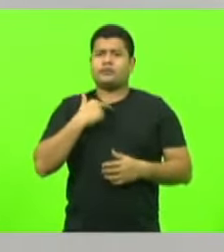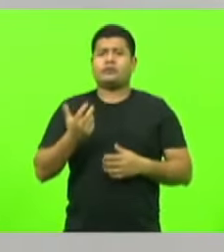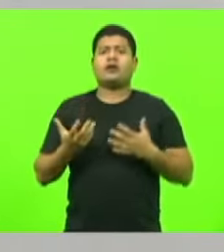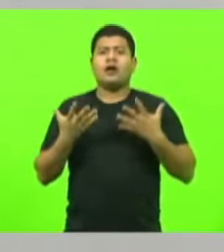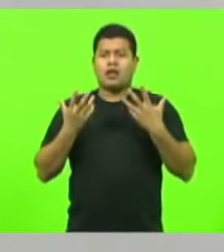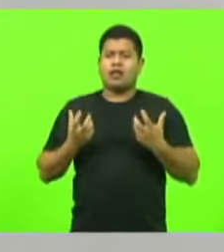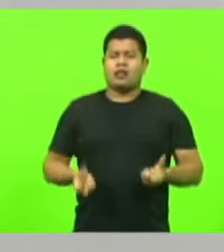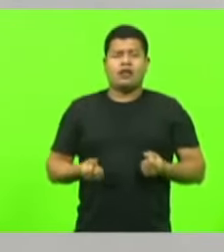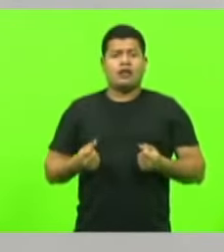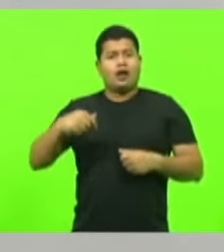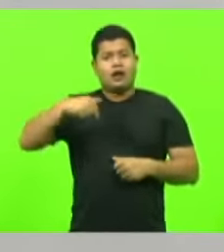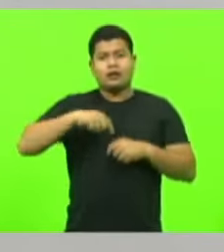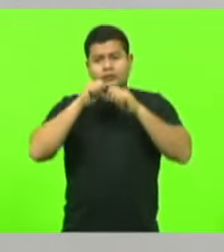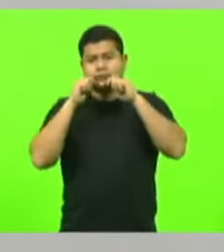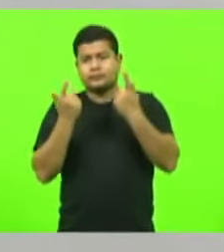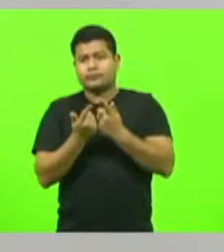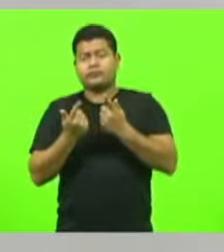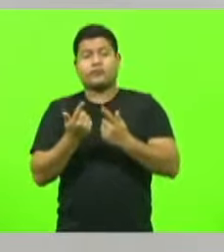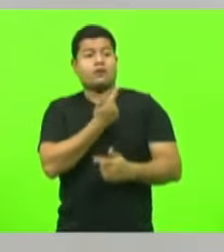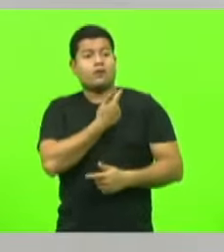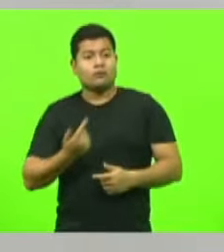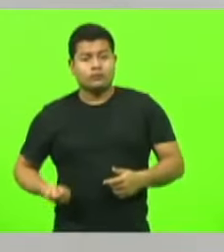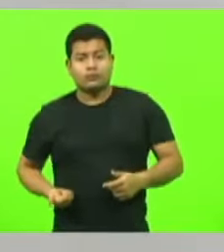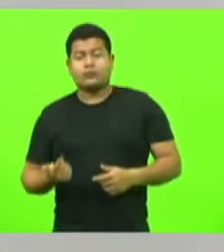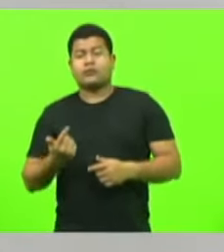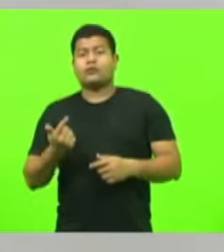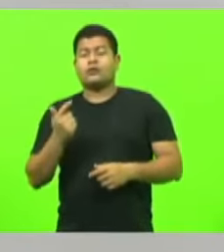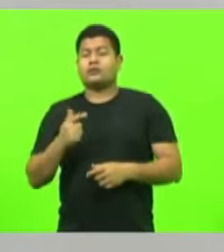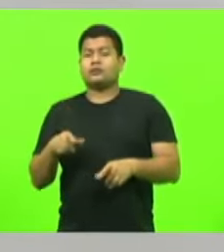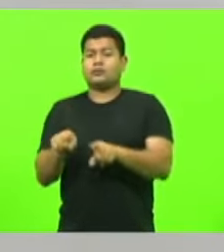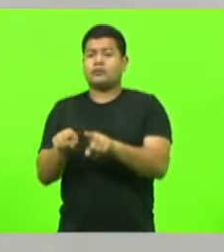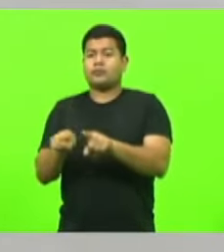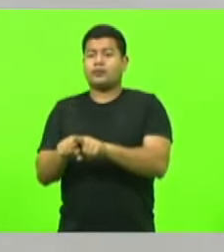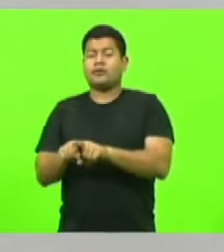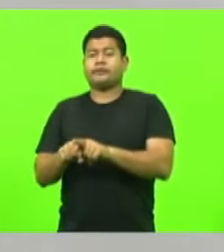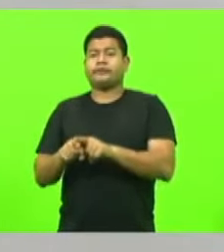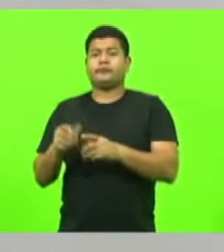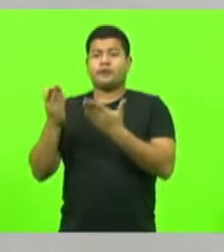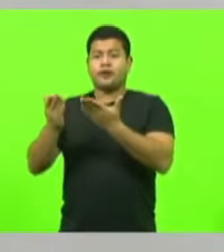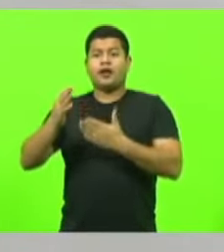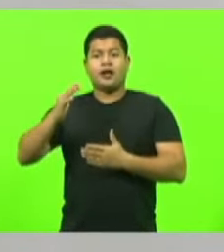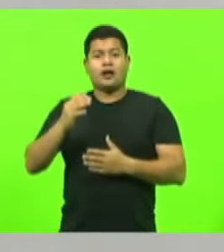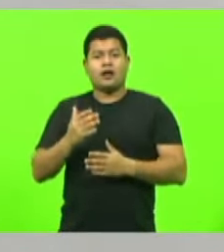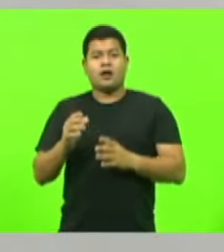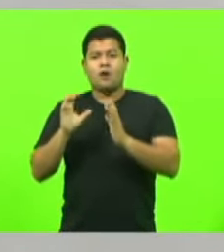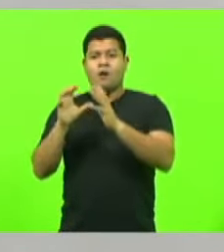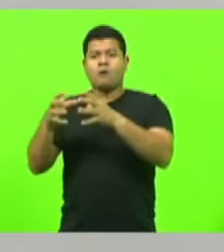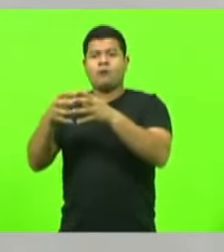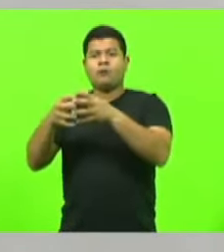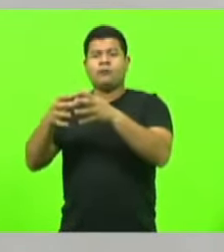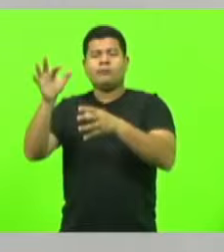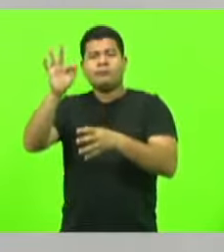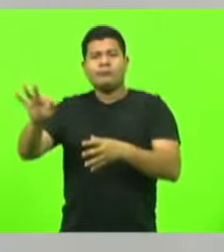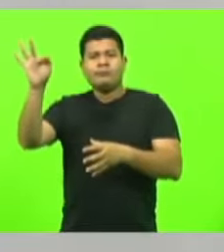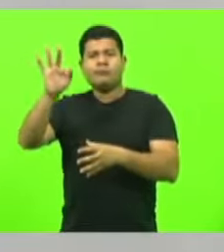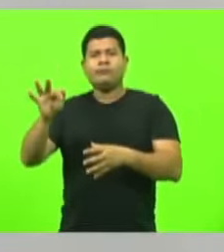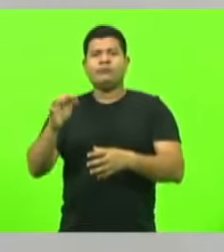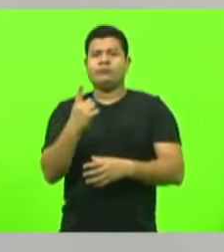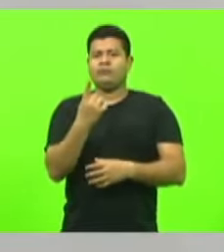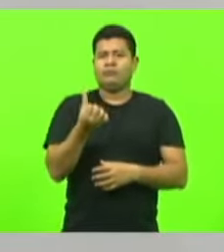é favorável, o governador é favorável, a bancada federal dos 16 deputados é favorável, dois senadores